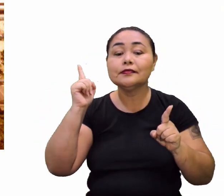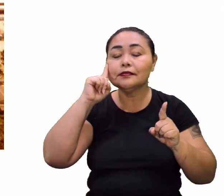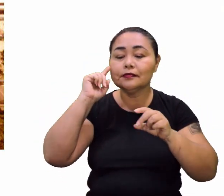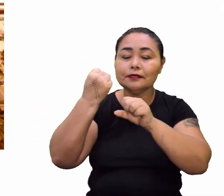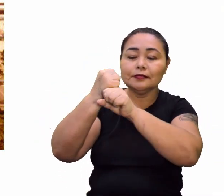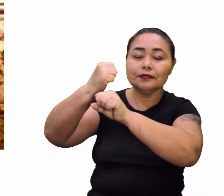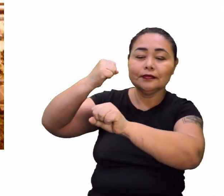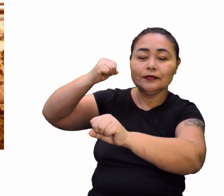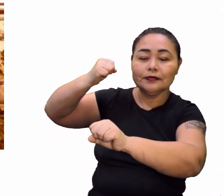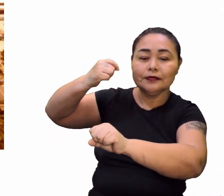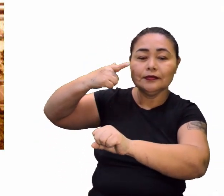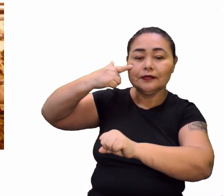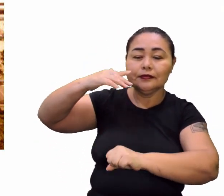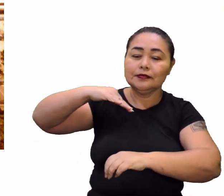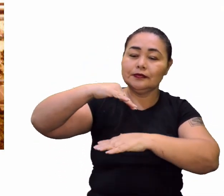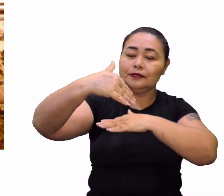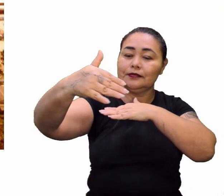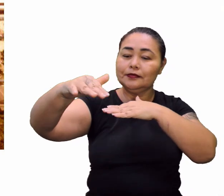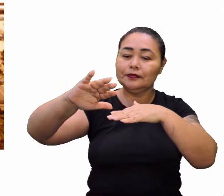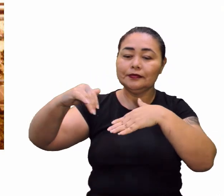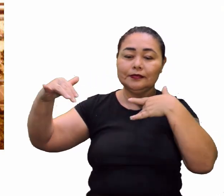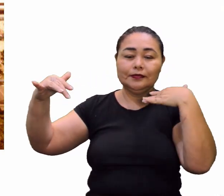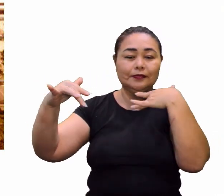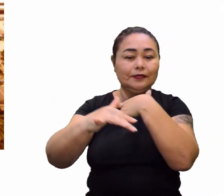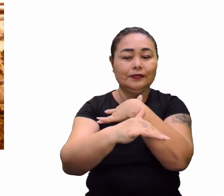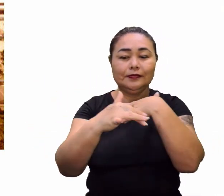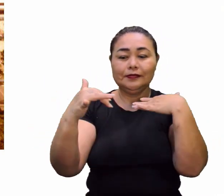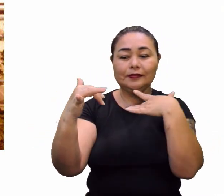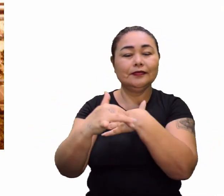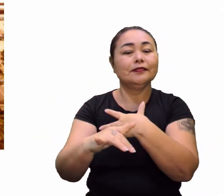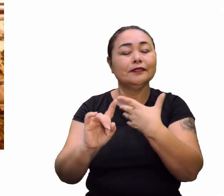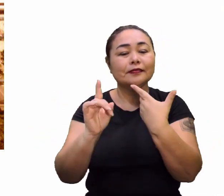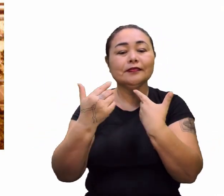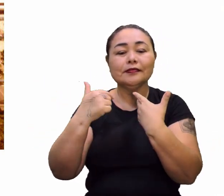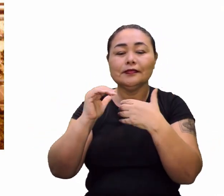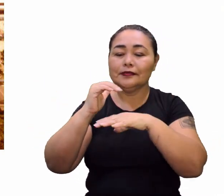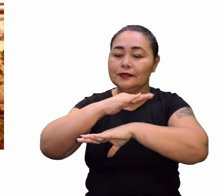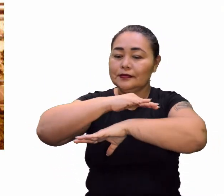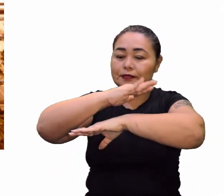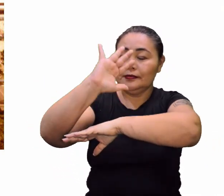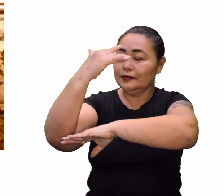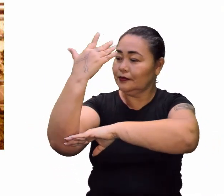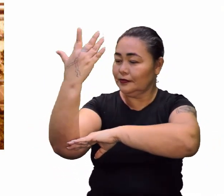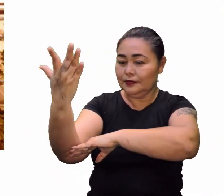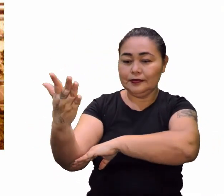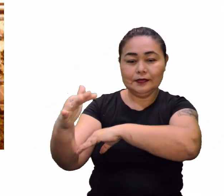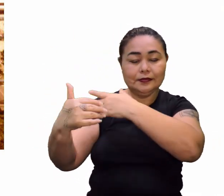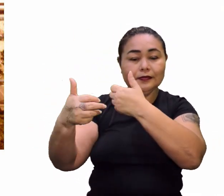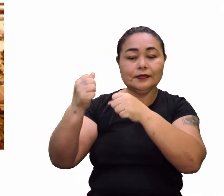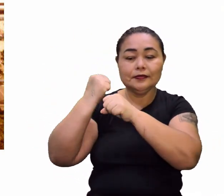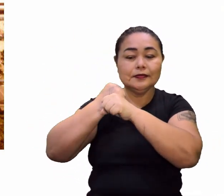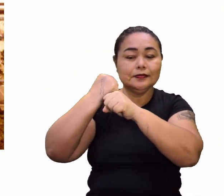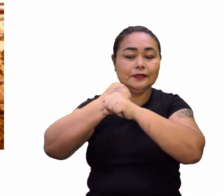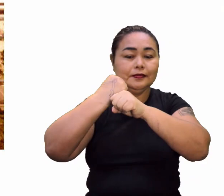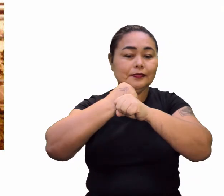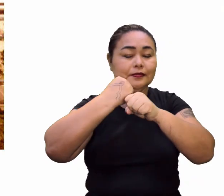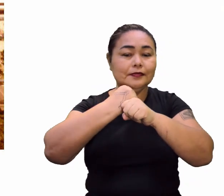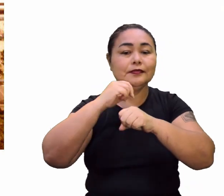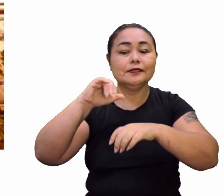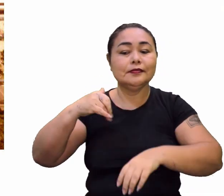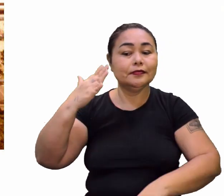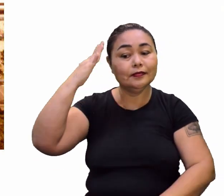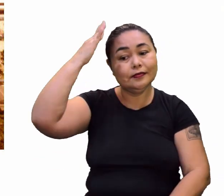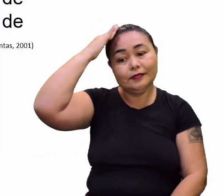expansão dessa mancha urbana, né, em 1970. Ó. Isso. Uma grande área devastada, né, para a construção aí de